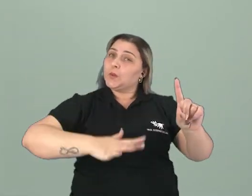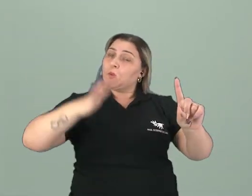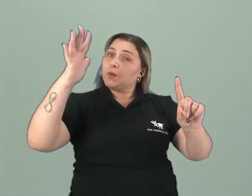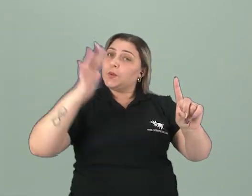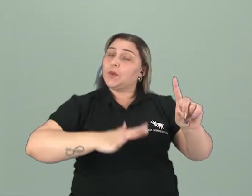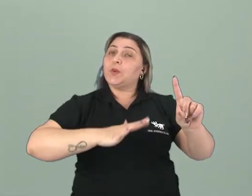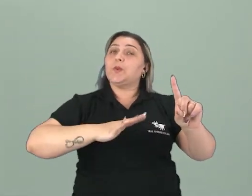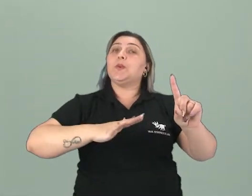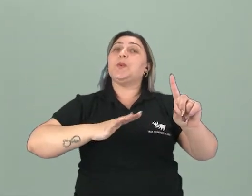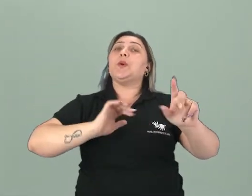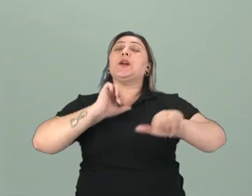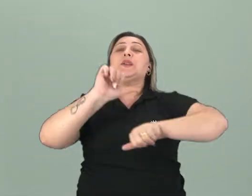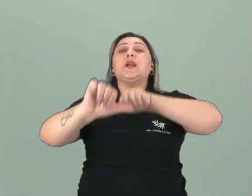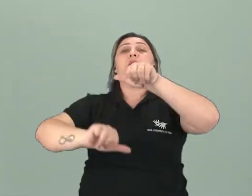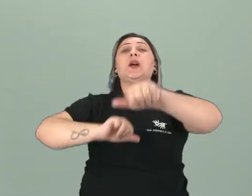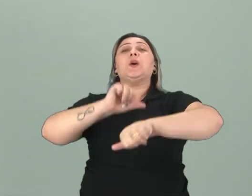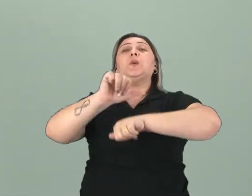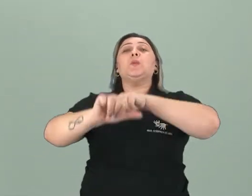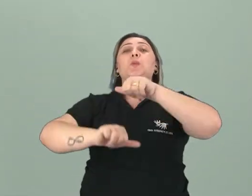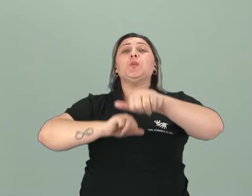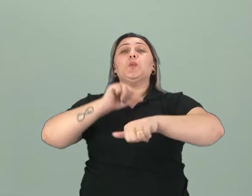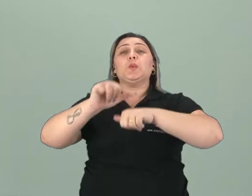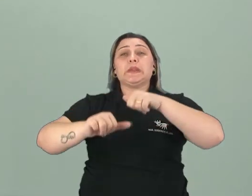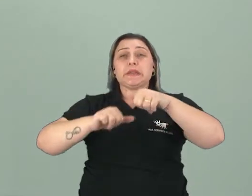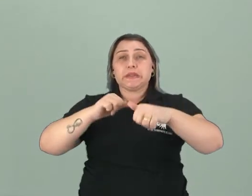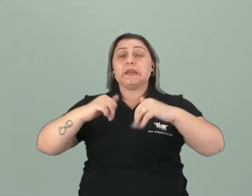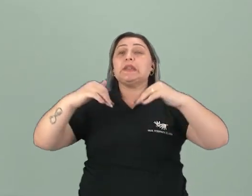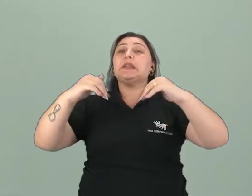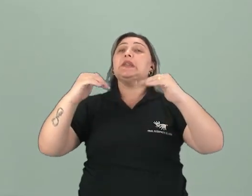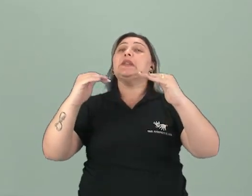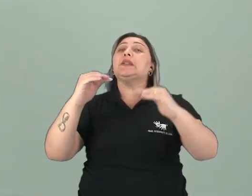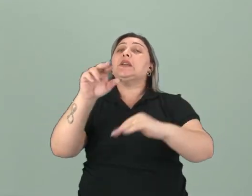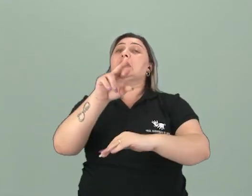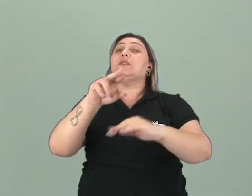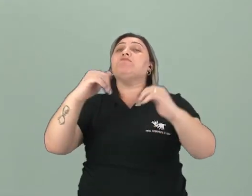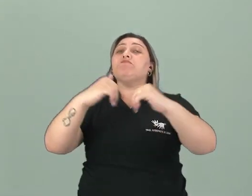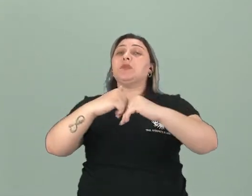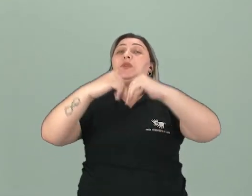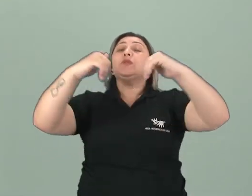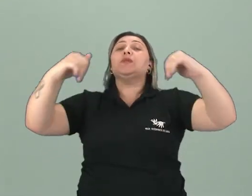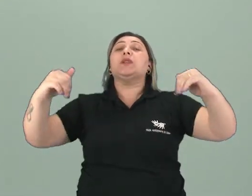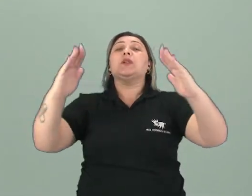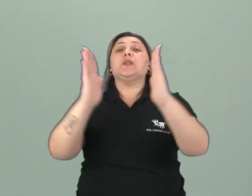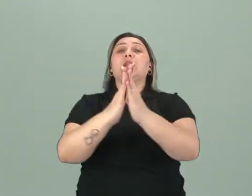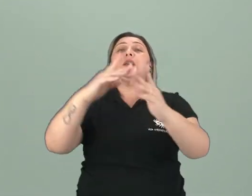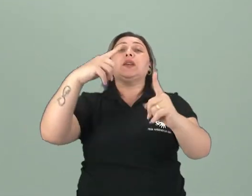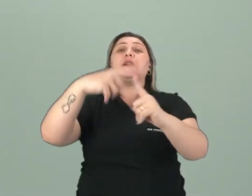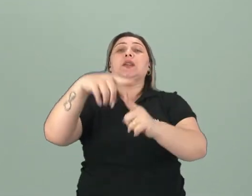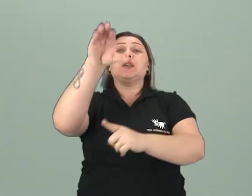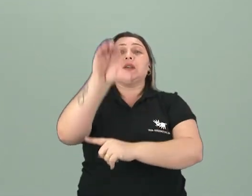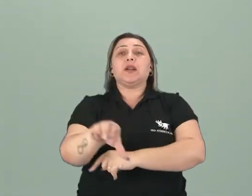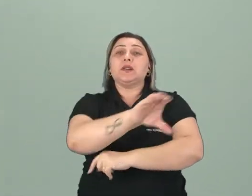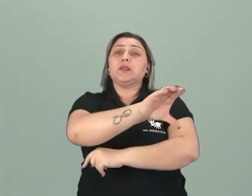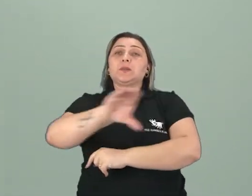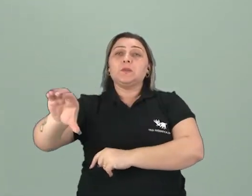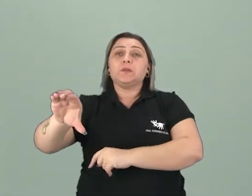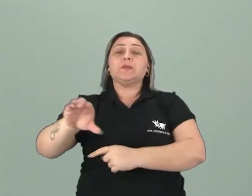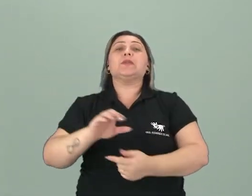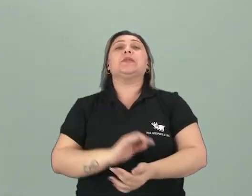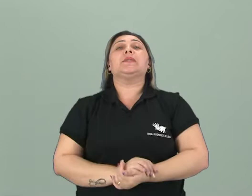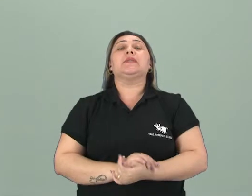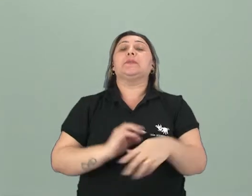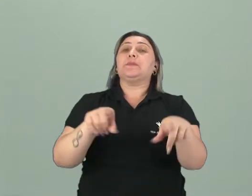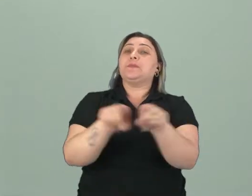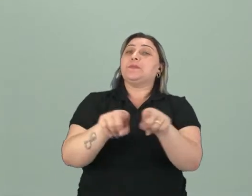influências da Reforma Protestante. Não sabe o que é a Reforma Protestante? É a divisão da Igreja Católica, isso mesmo.